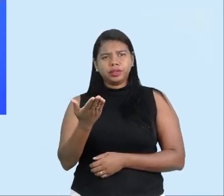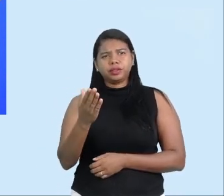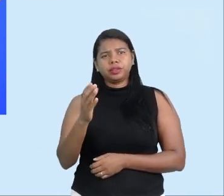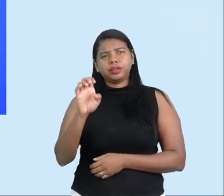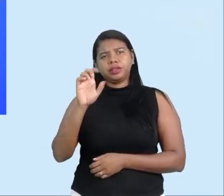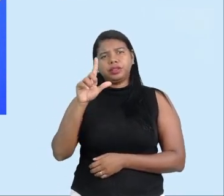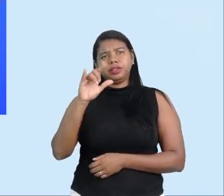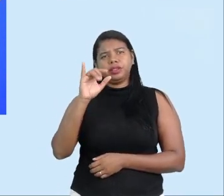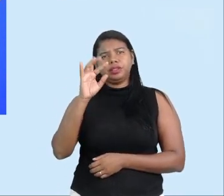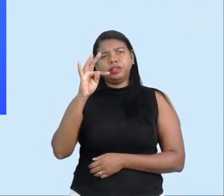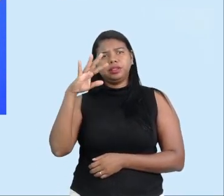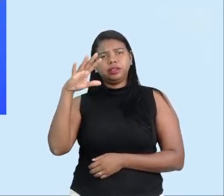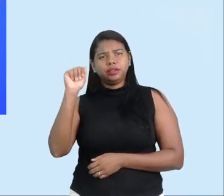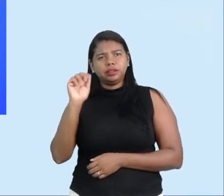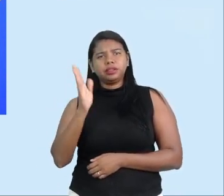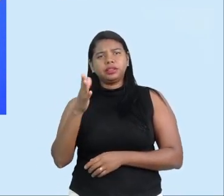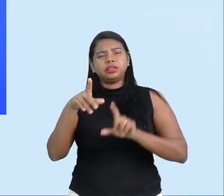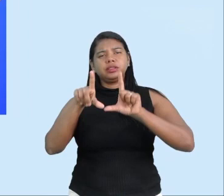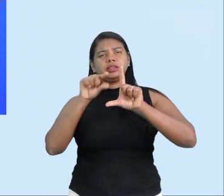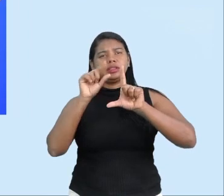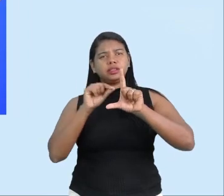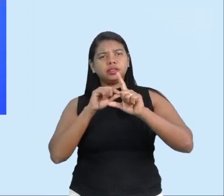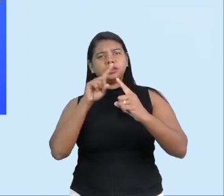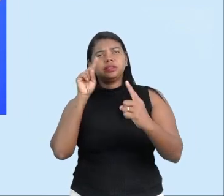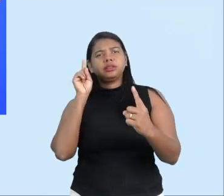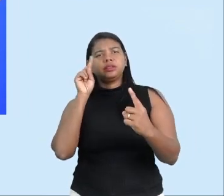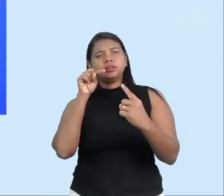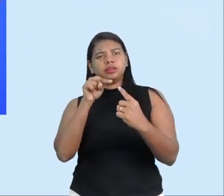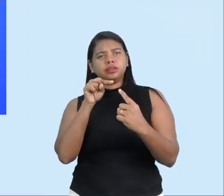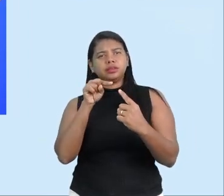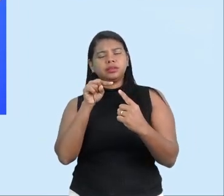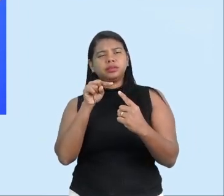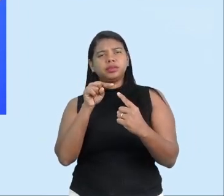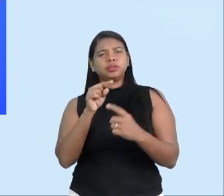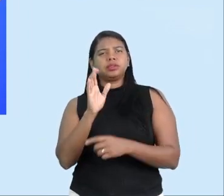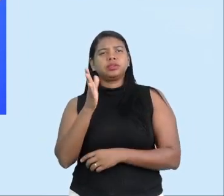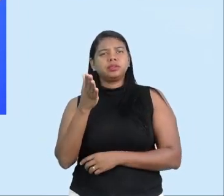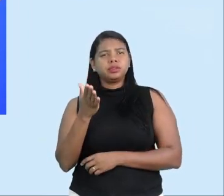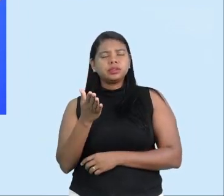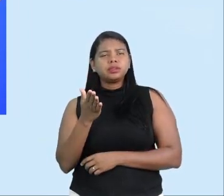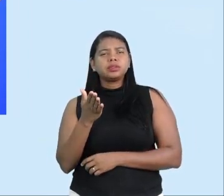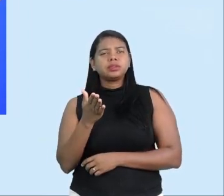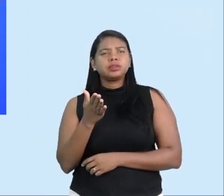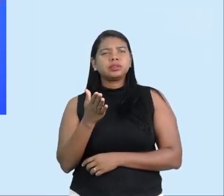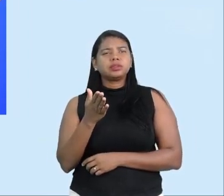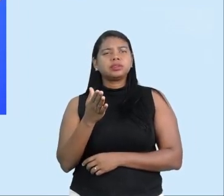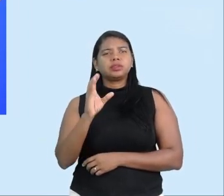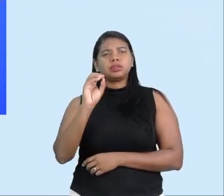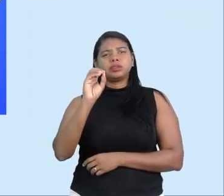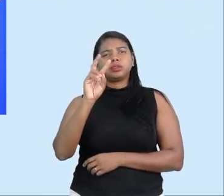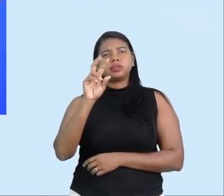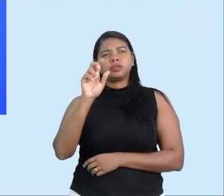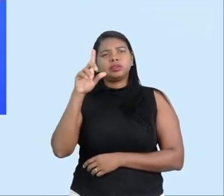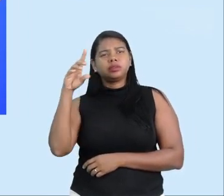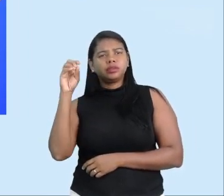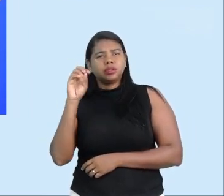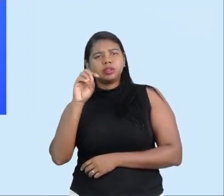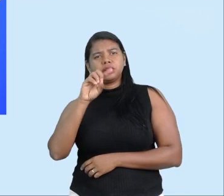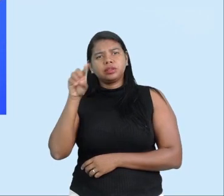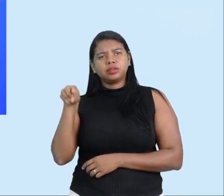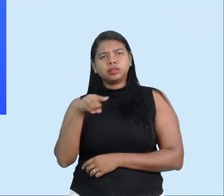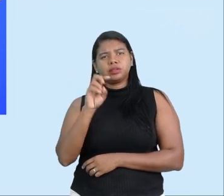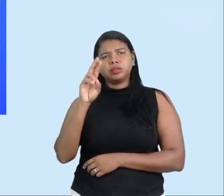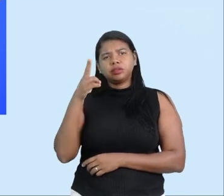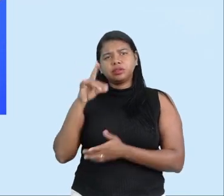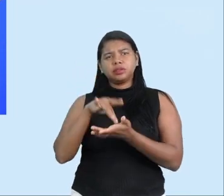você já seleciona o objeto ovalado ou circular e depois você pode subtrair e usar